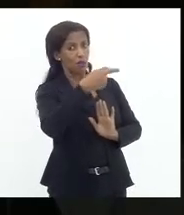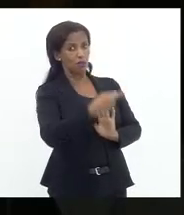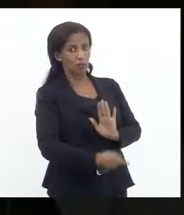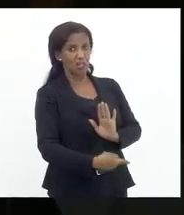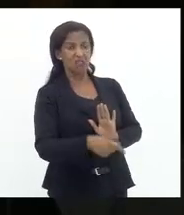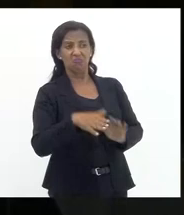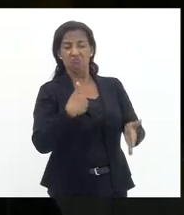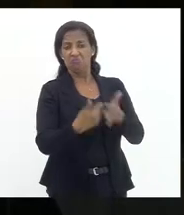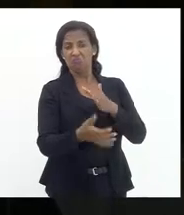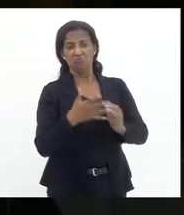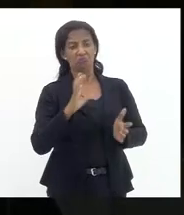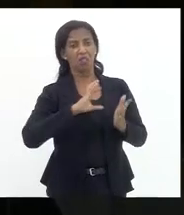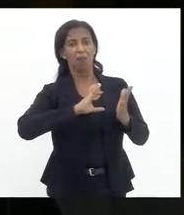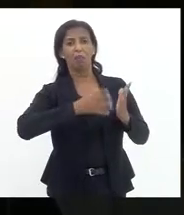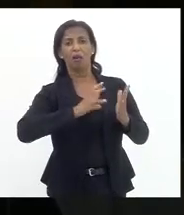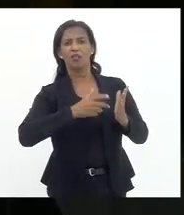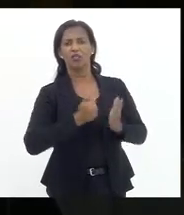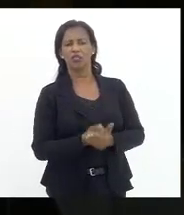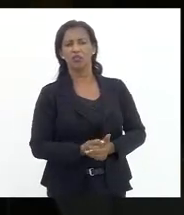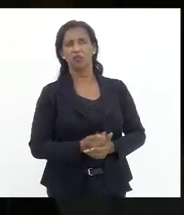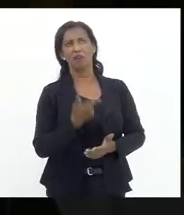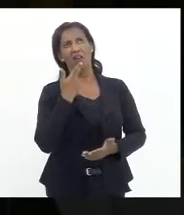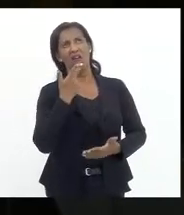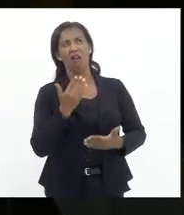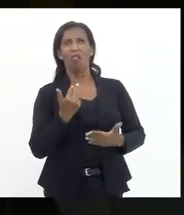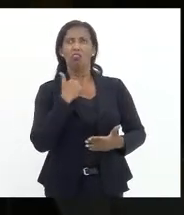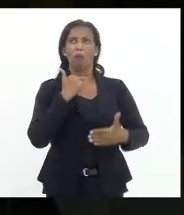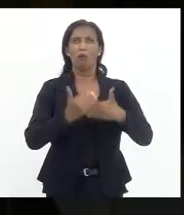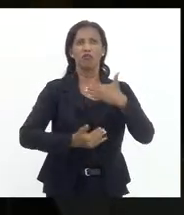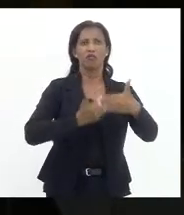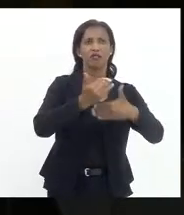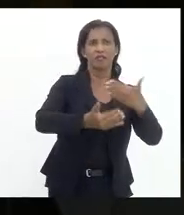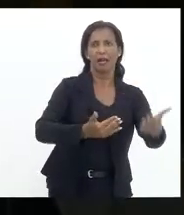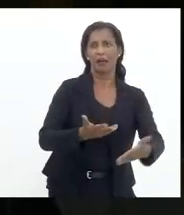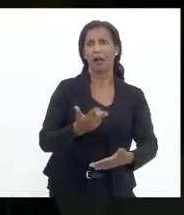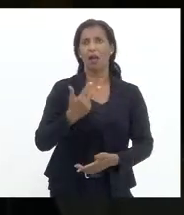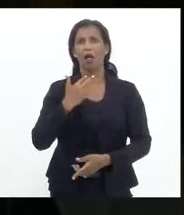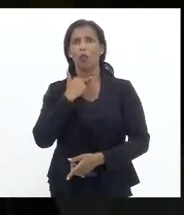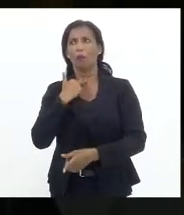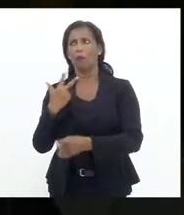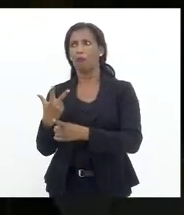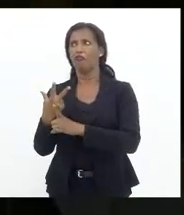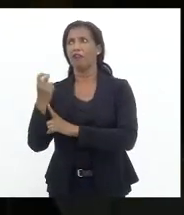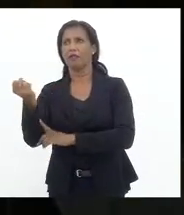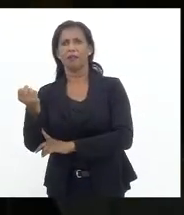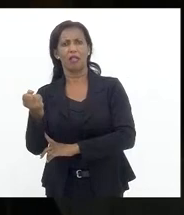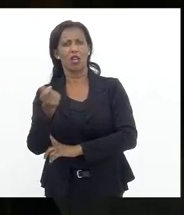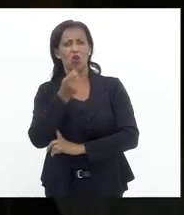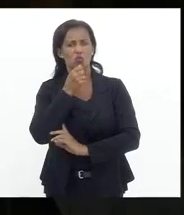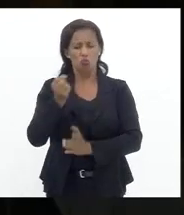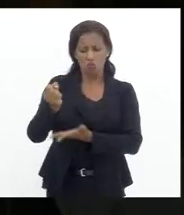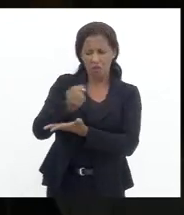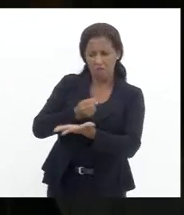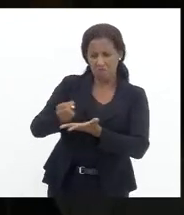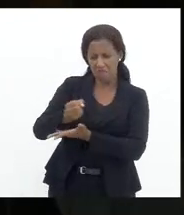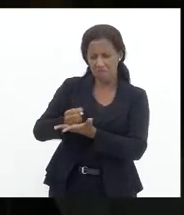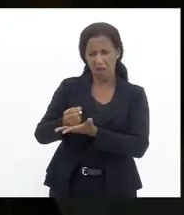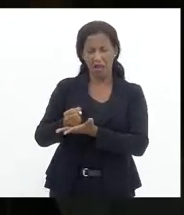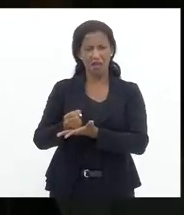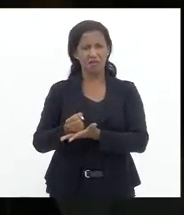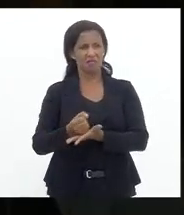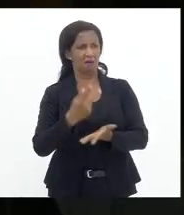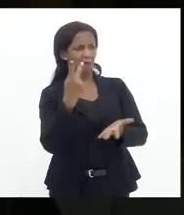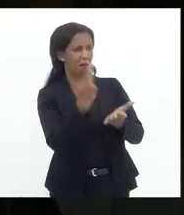legislatura seja, não deveria avançar, não deveria prosperar, não tem nenhum fundamento, parece